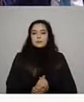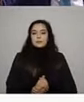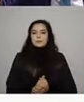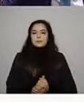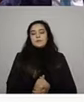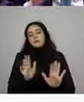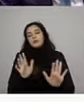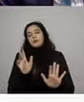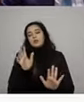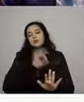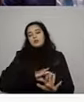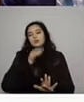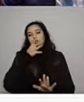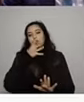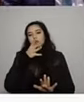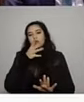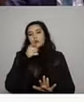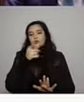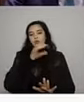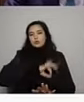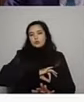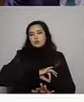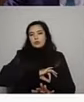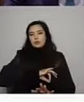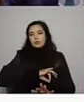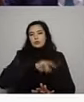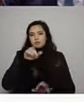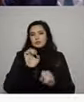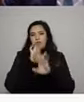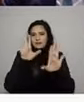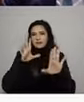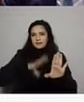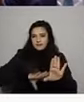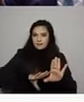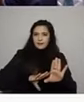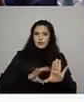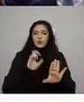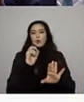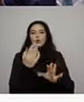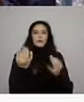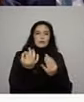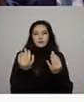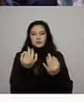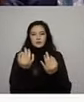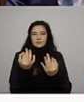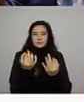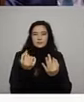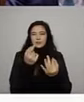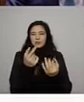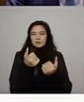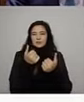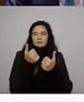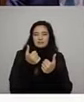Sr. Deputado, o senhor quer ser esclarecido? Ou realmente não é bem isso que